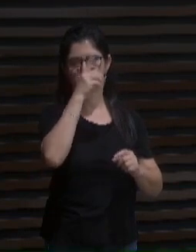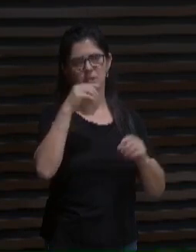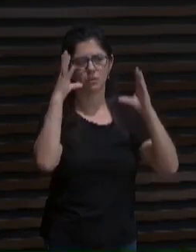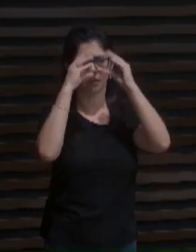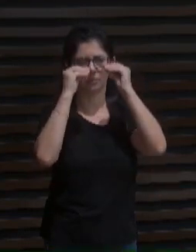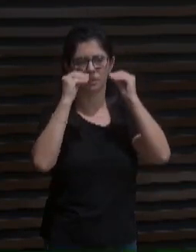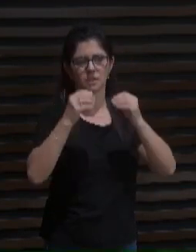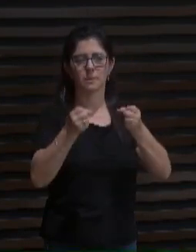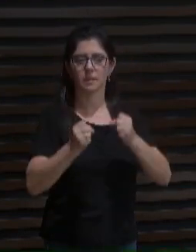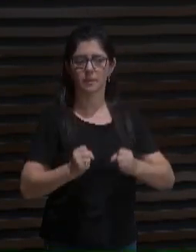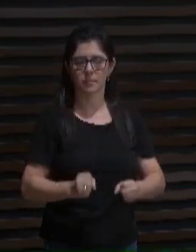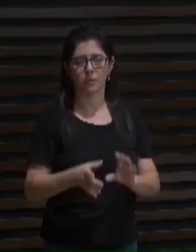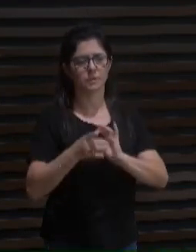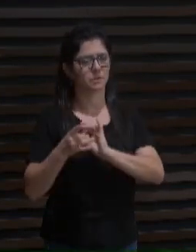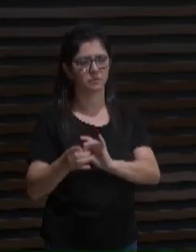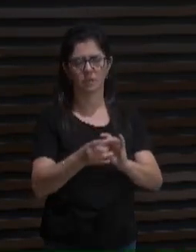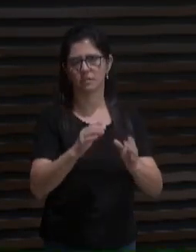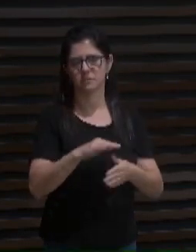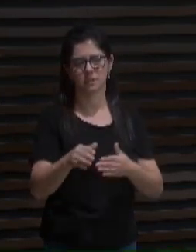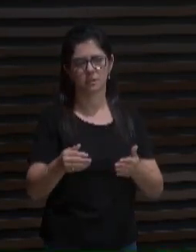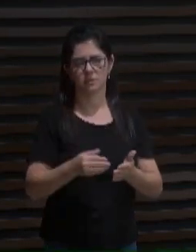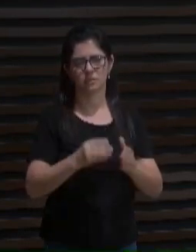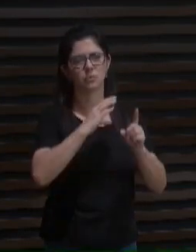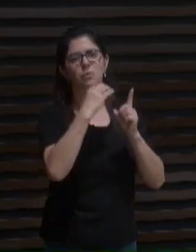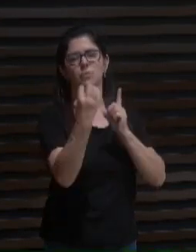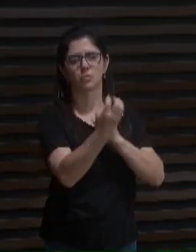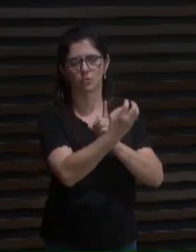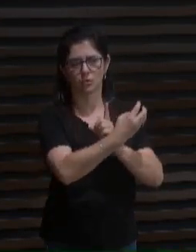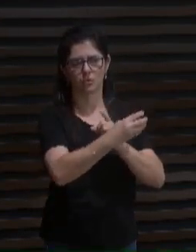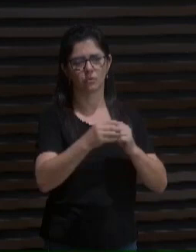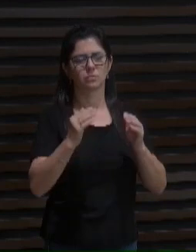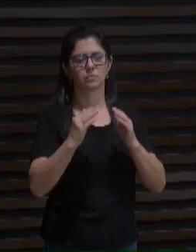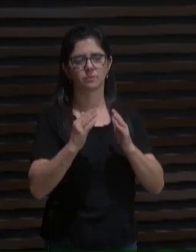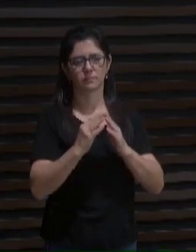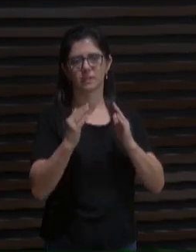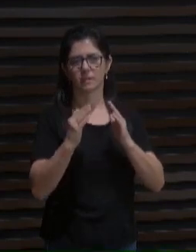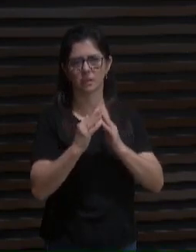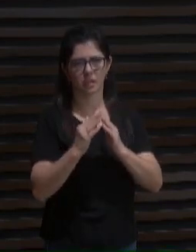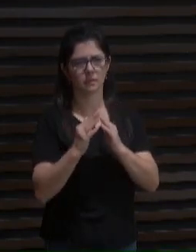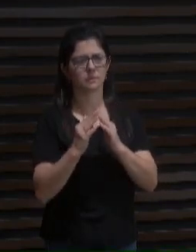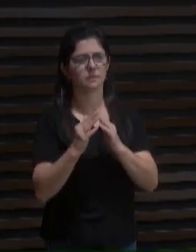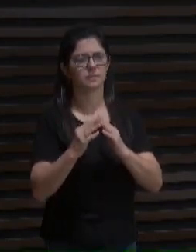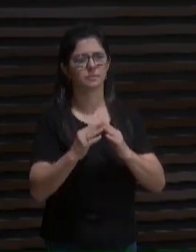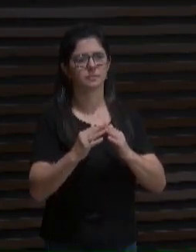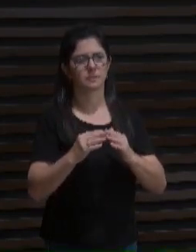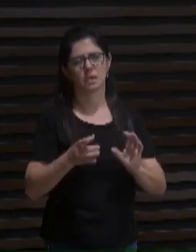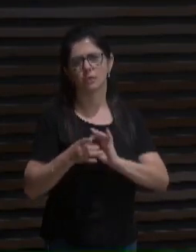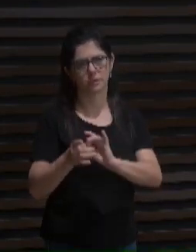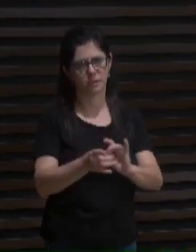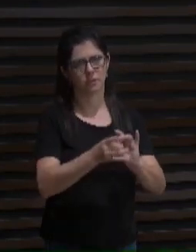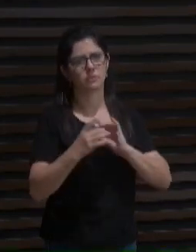nas reuniões nas casas, nos departamentos, nos ministérios. Nós temos reuniões preciosas. Comunhão dos